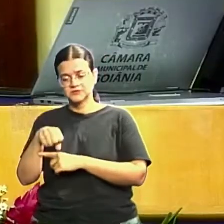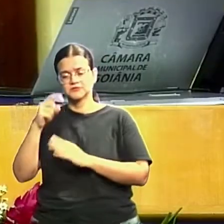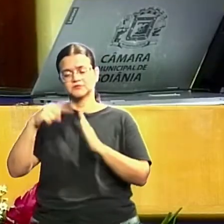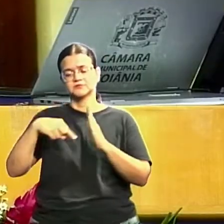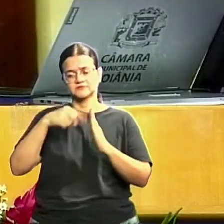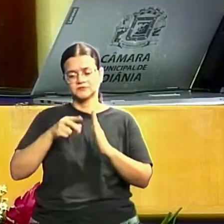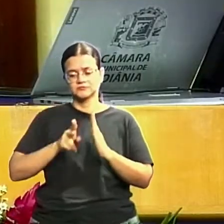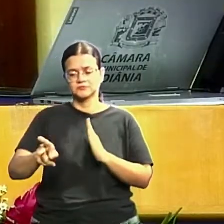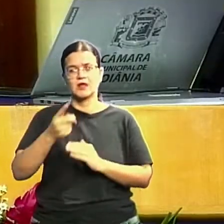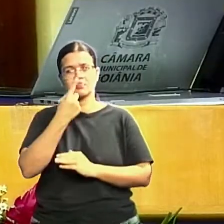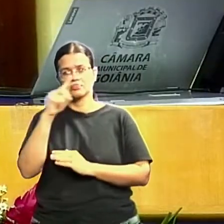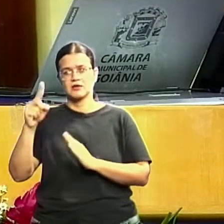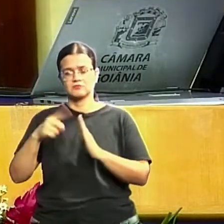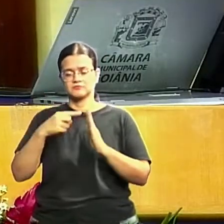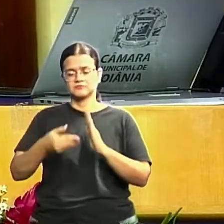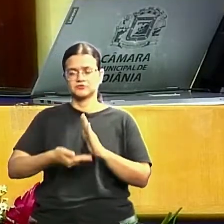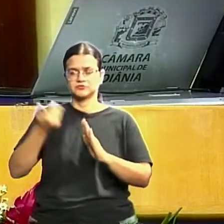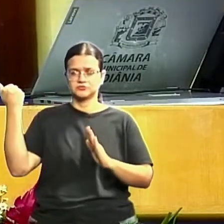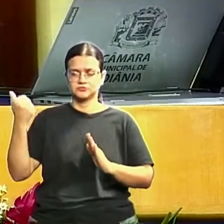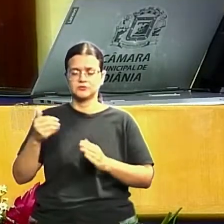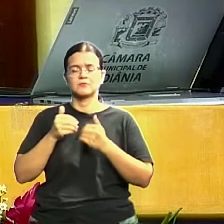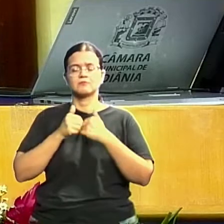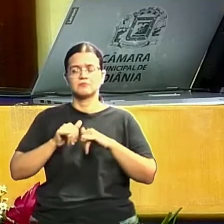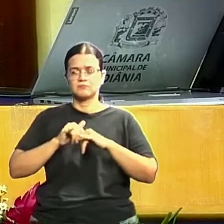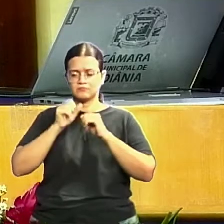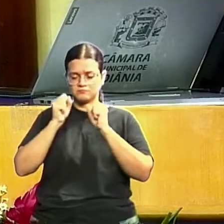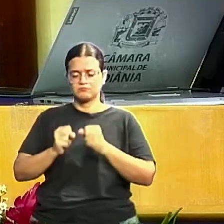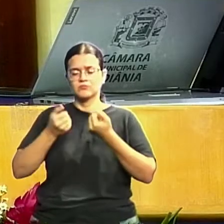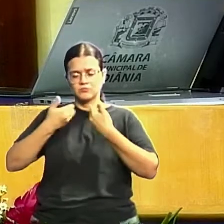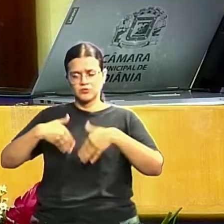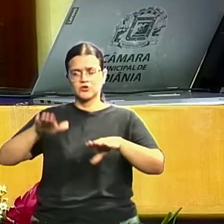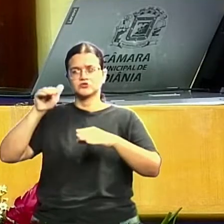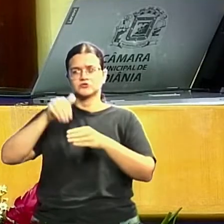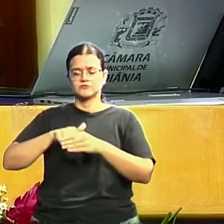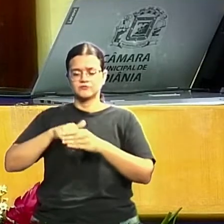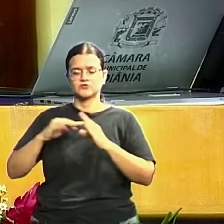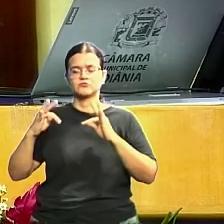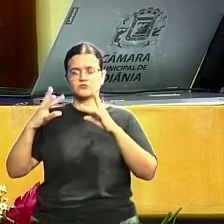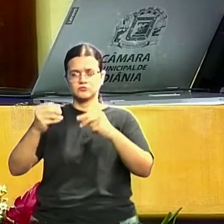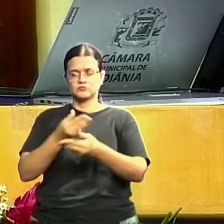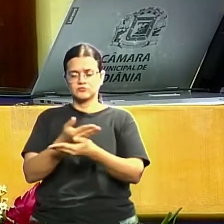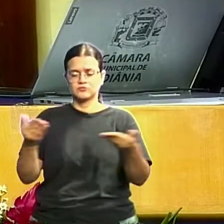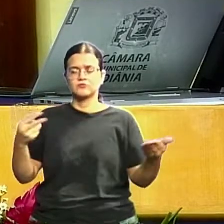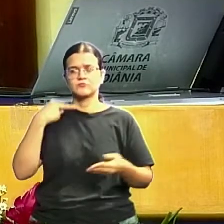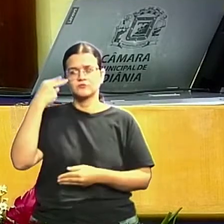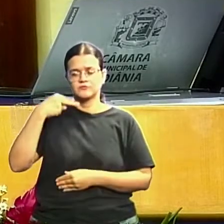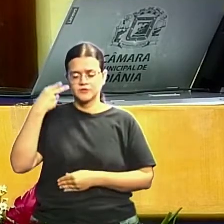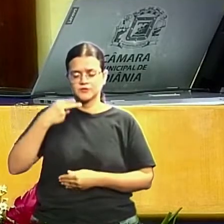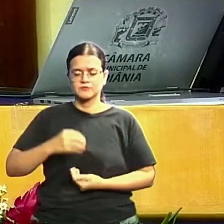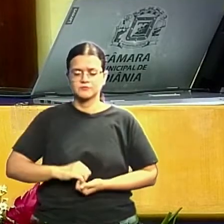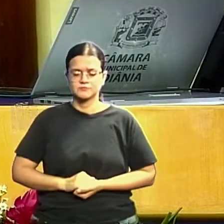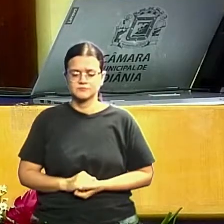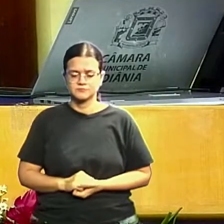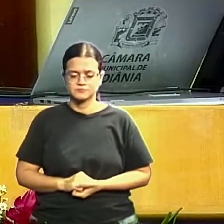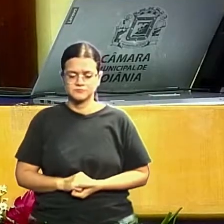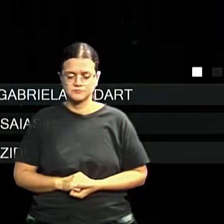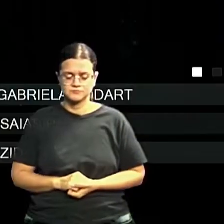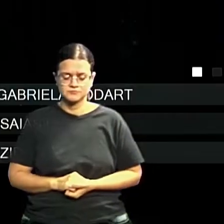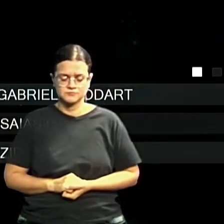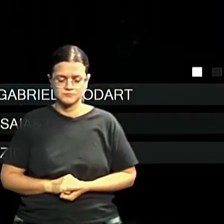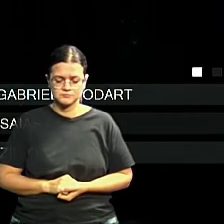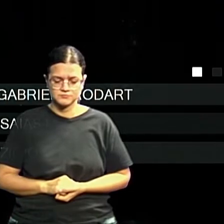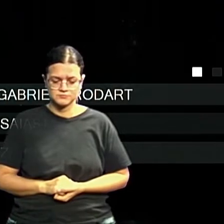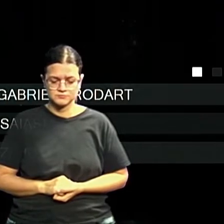o veto, não rejeita. Está aberta a votação para todos os senhores vereadores e vereadoras.